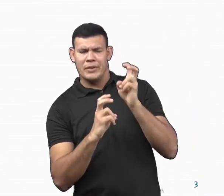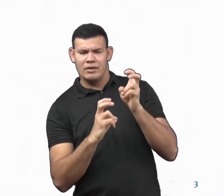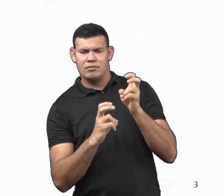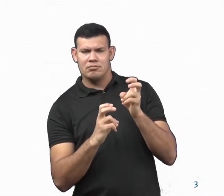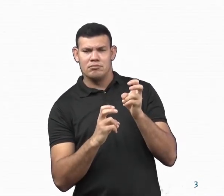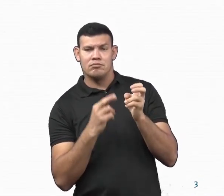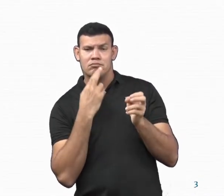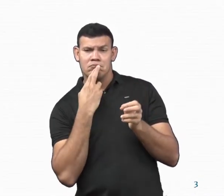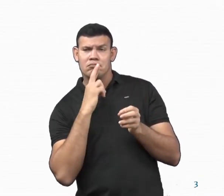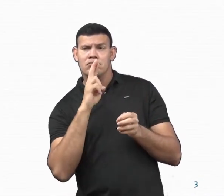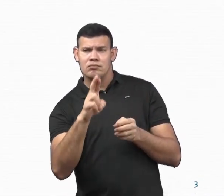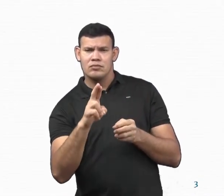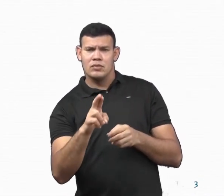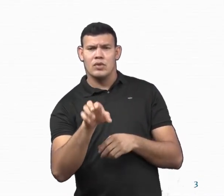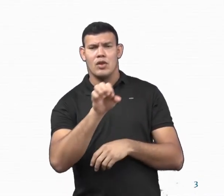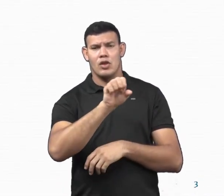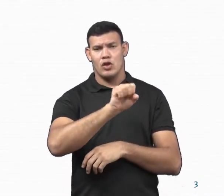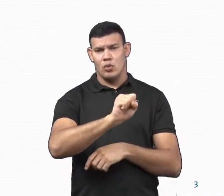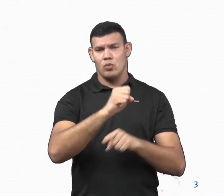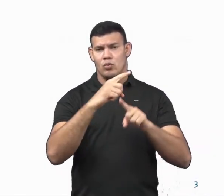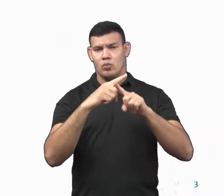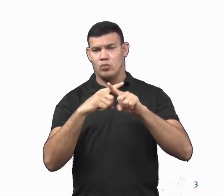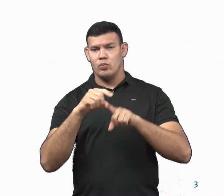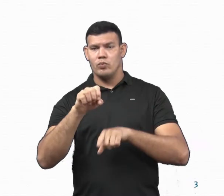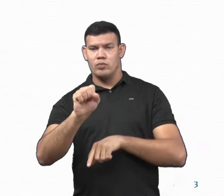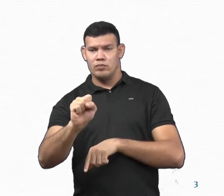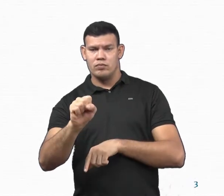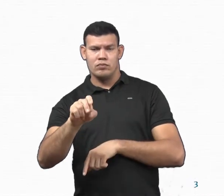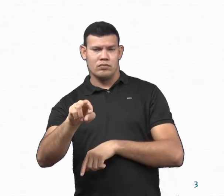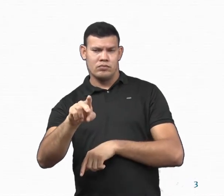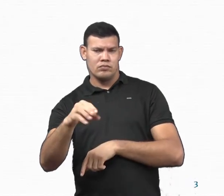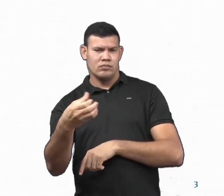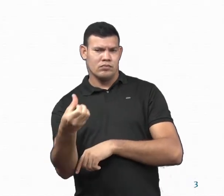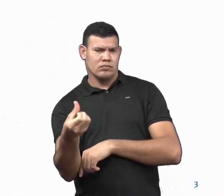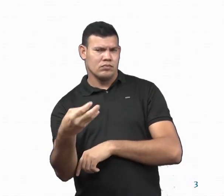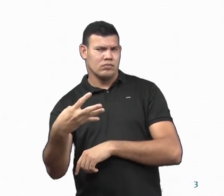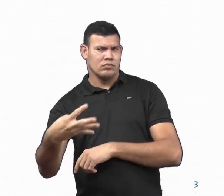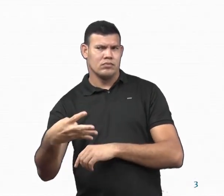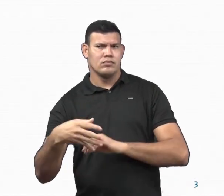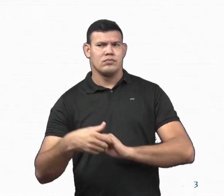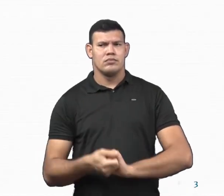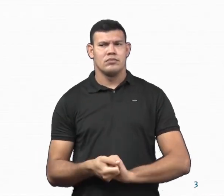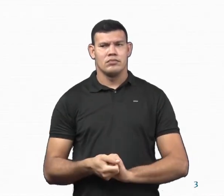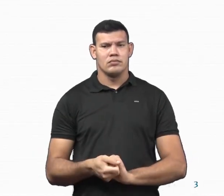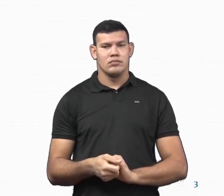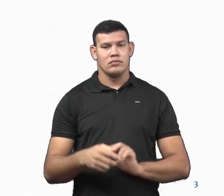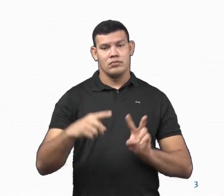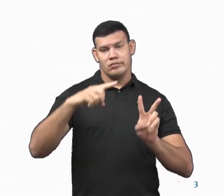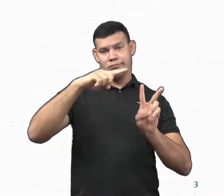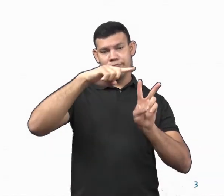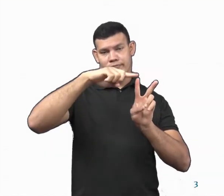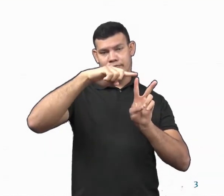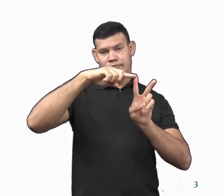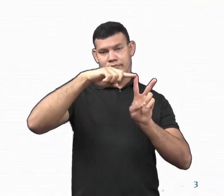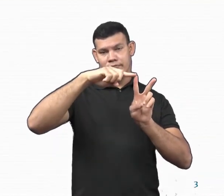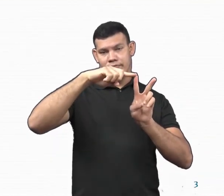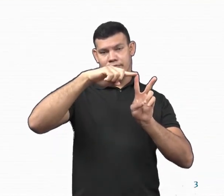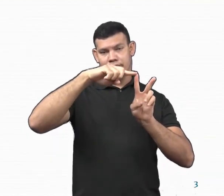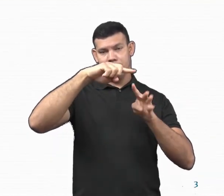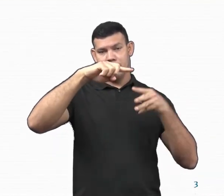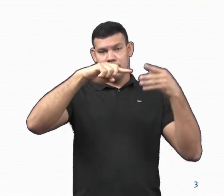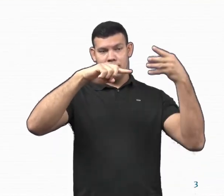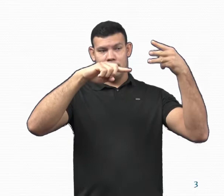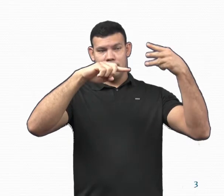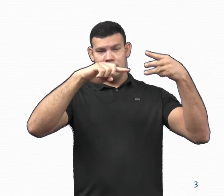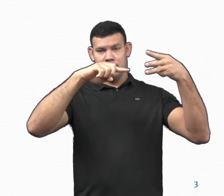o resultado ali, ó. 8 vezes 8, 64, simplesmente. Outro exemplo, agora eu tenho uma raiz cúbica.